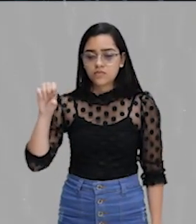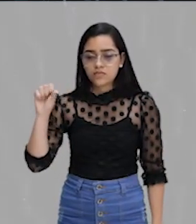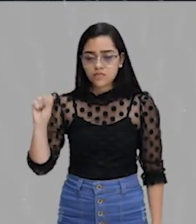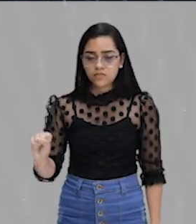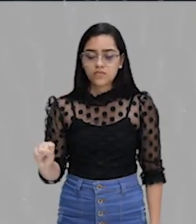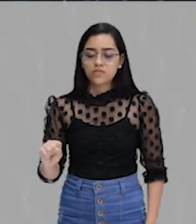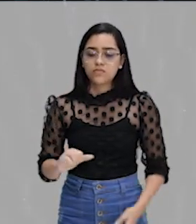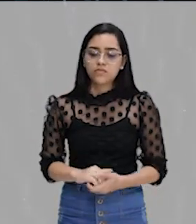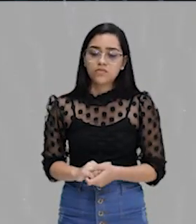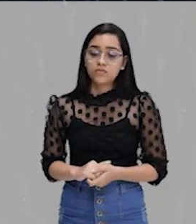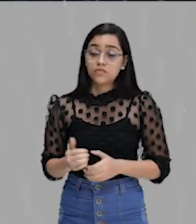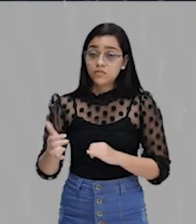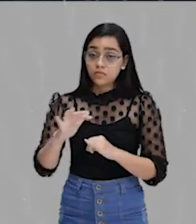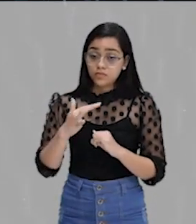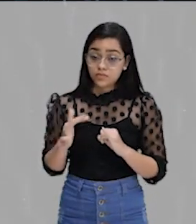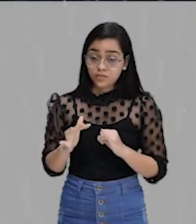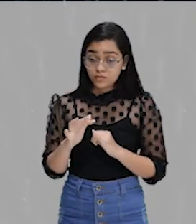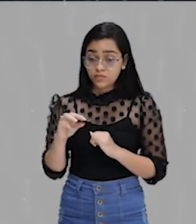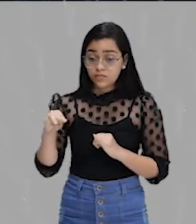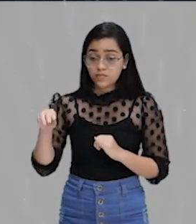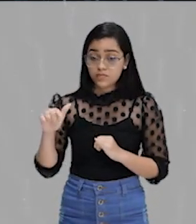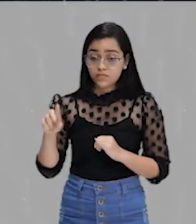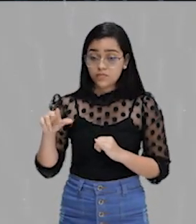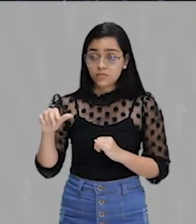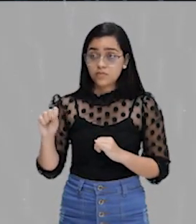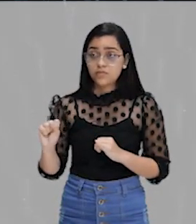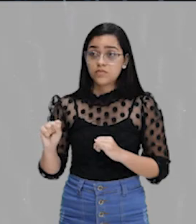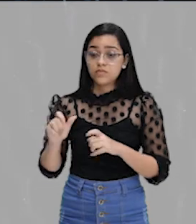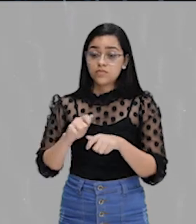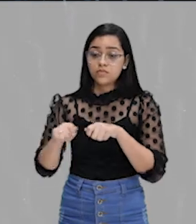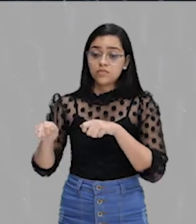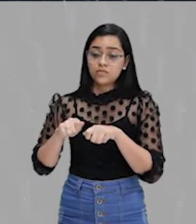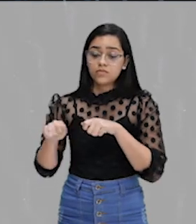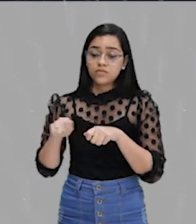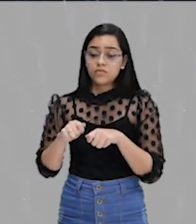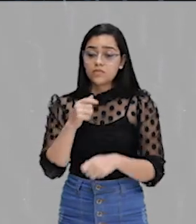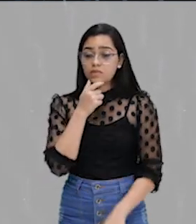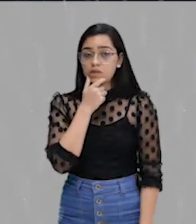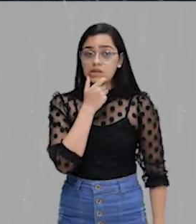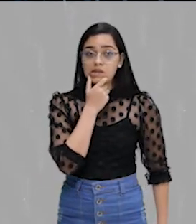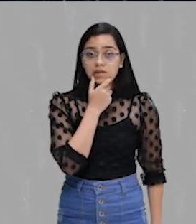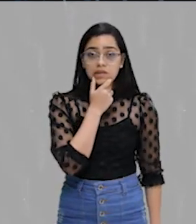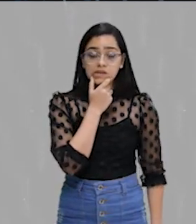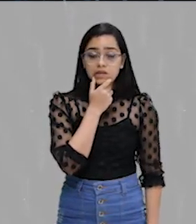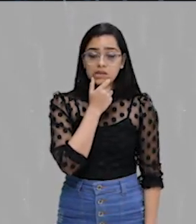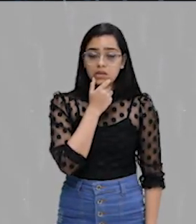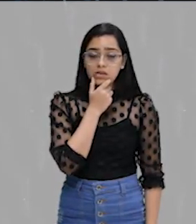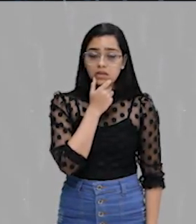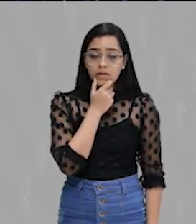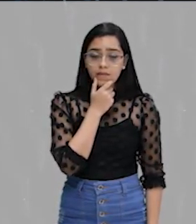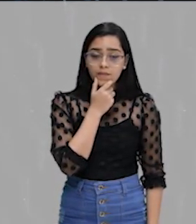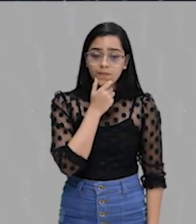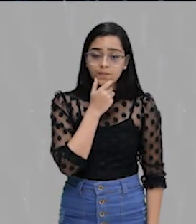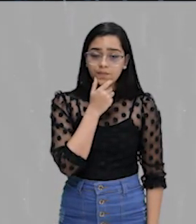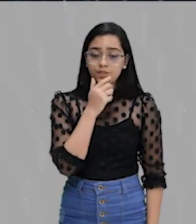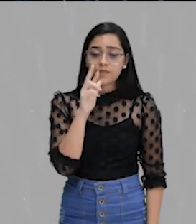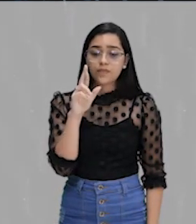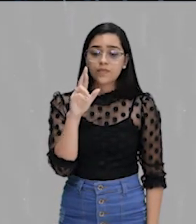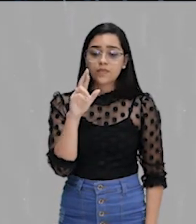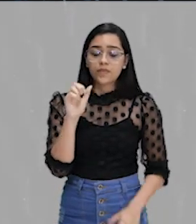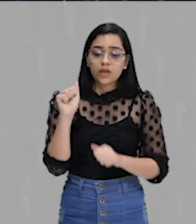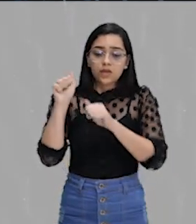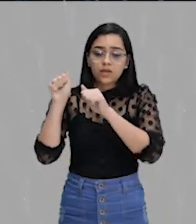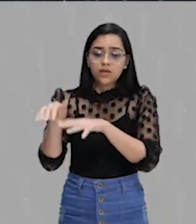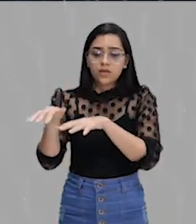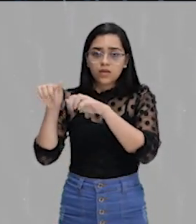Malvinas. A Ilha das Malvinas, que é controlada pela Inglaterra. A Inglaterra, basicamente, ou o Reino Unido,